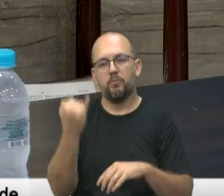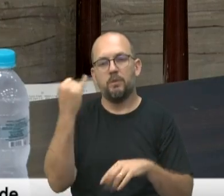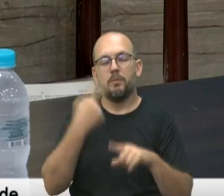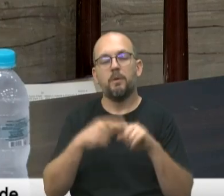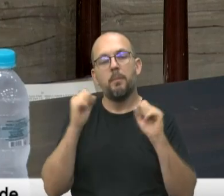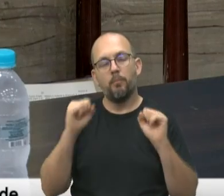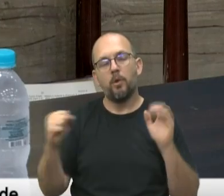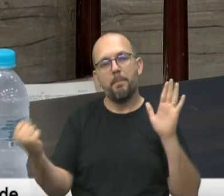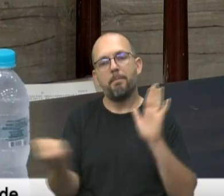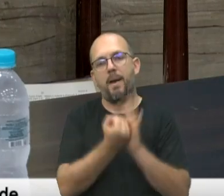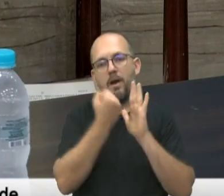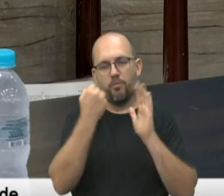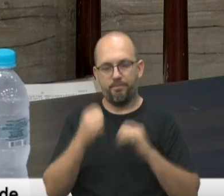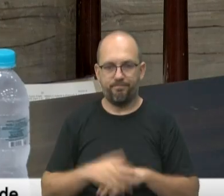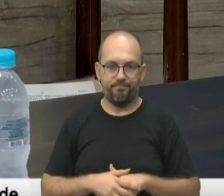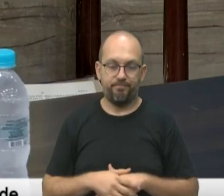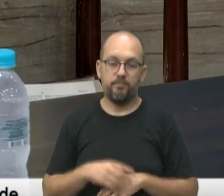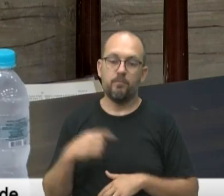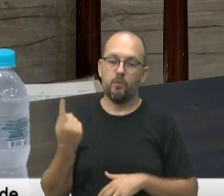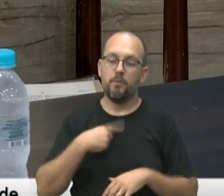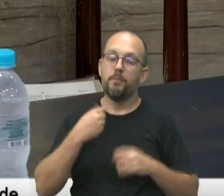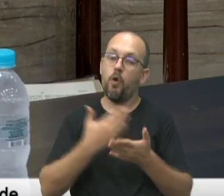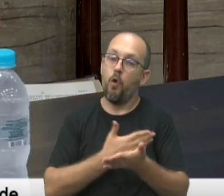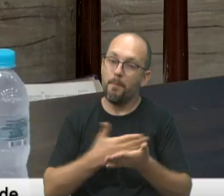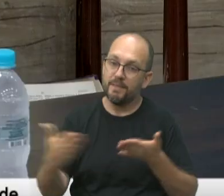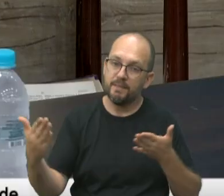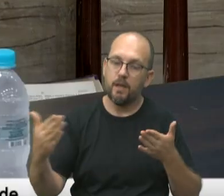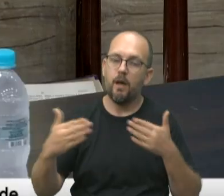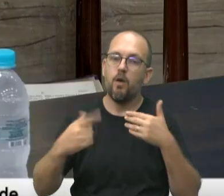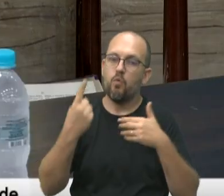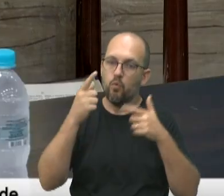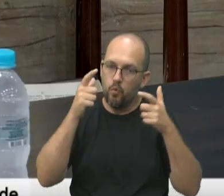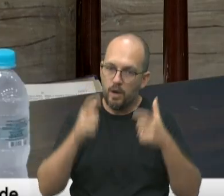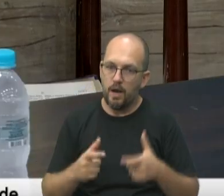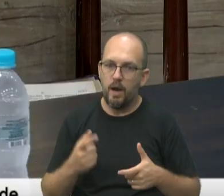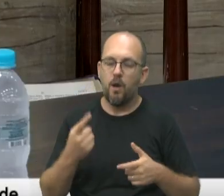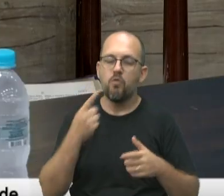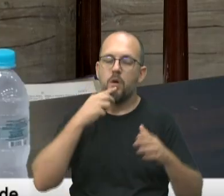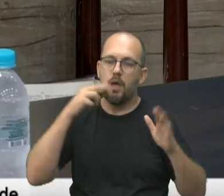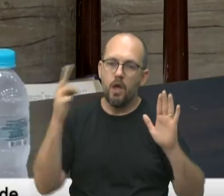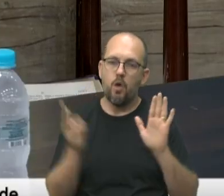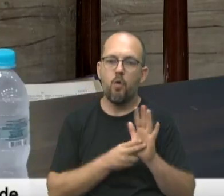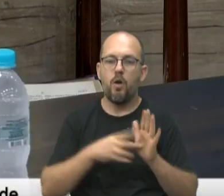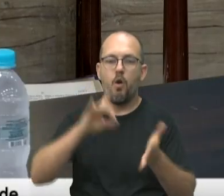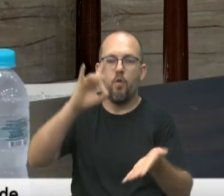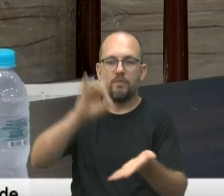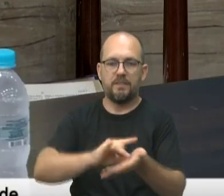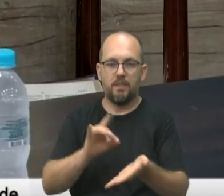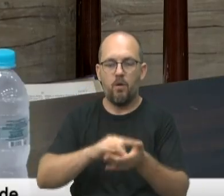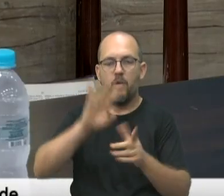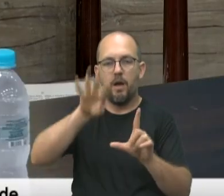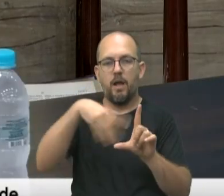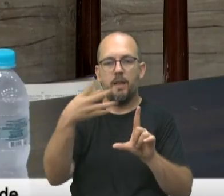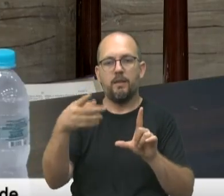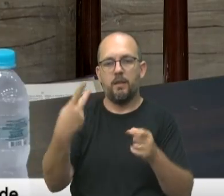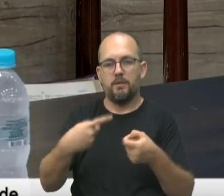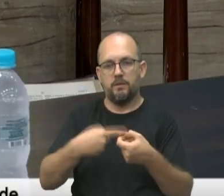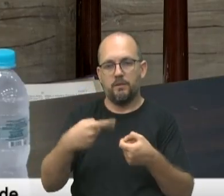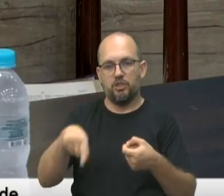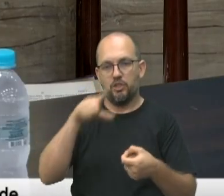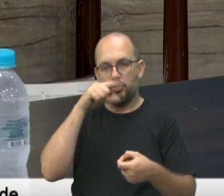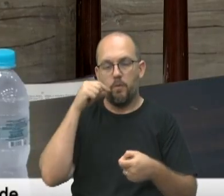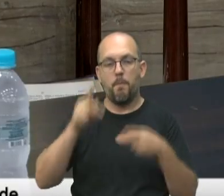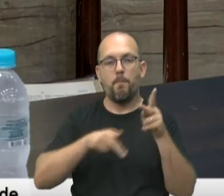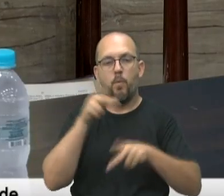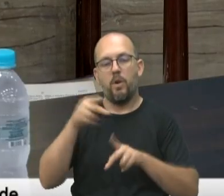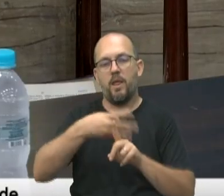ser um marco. E a gente precisa começar de algum lugar, de um reconhecimento oficial no calendário do município de Jaú da